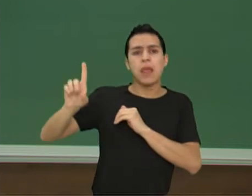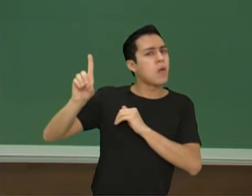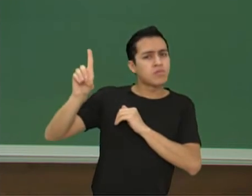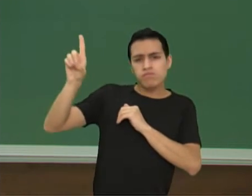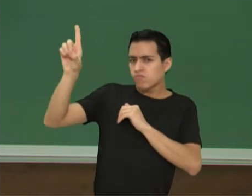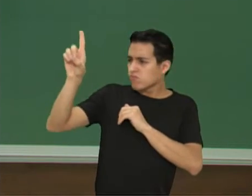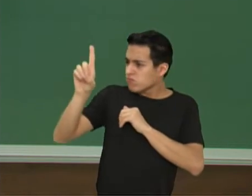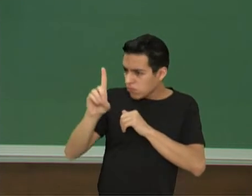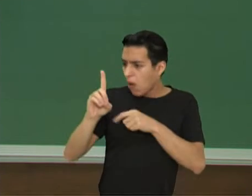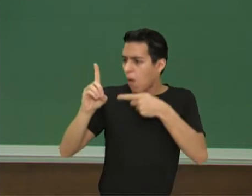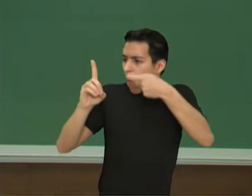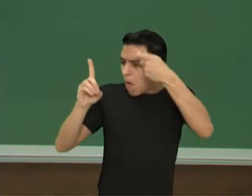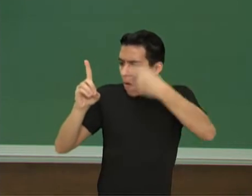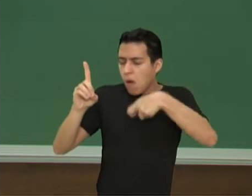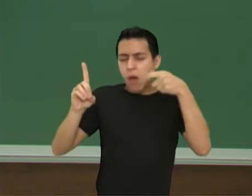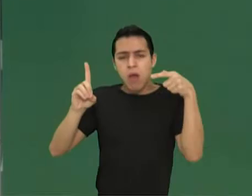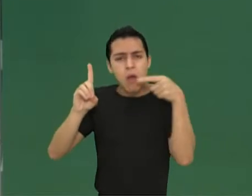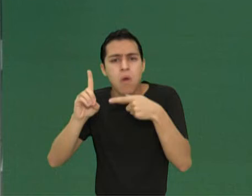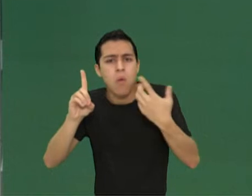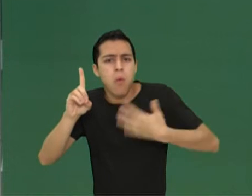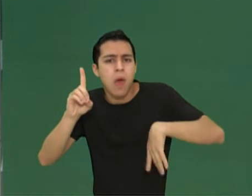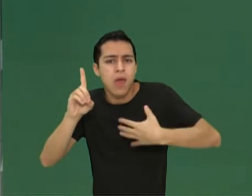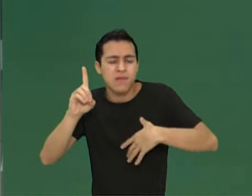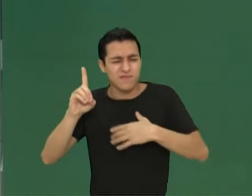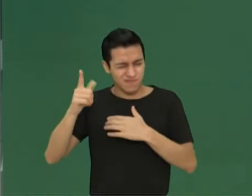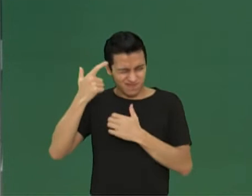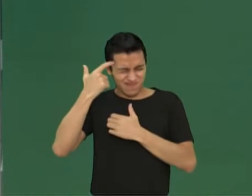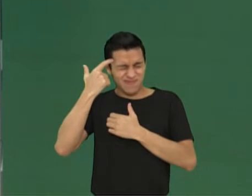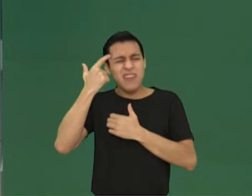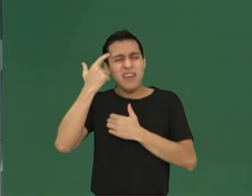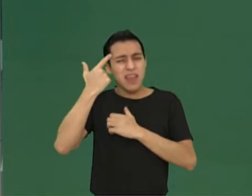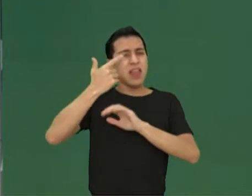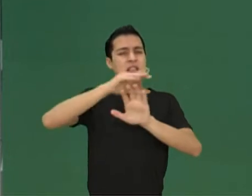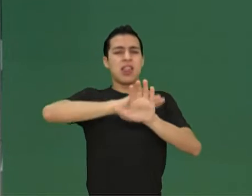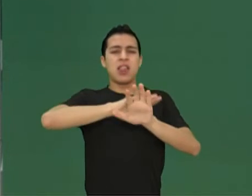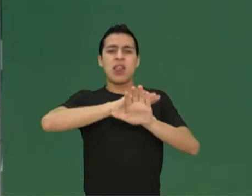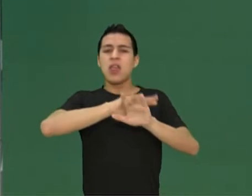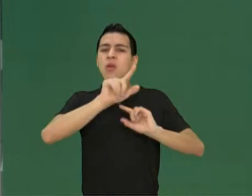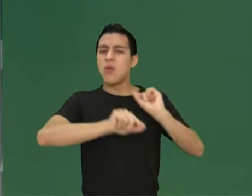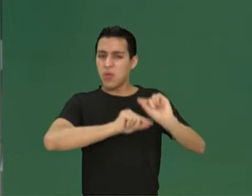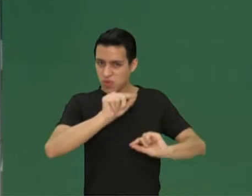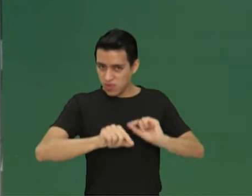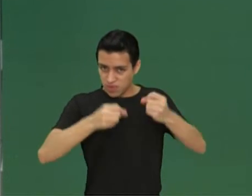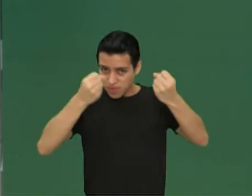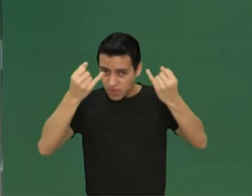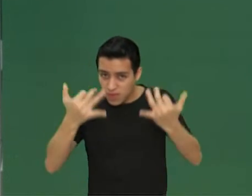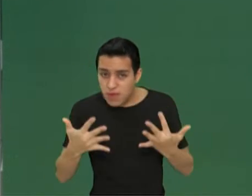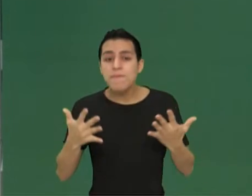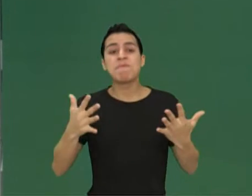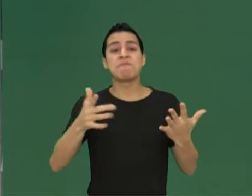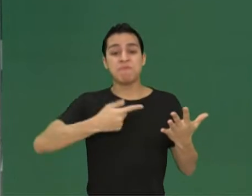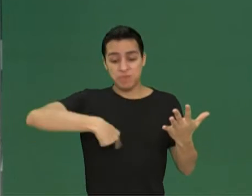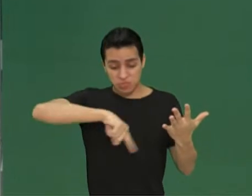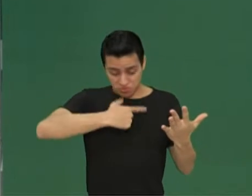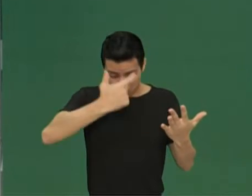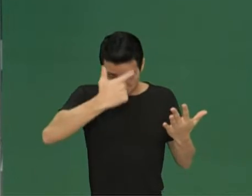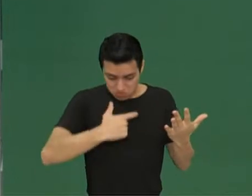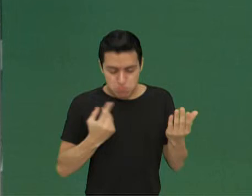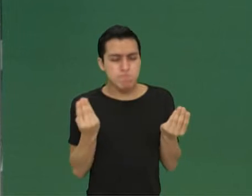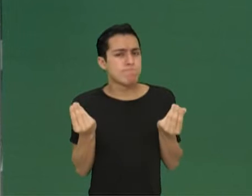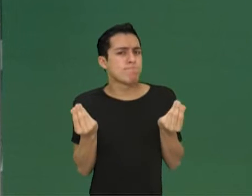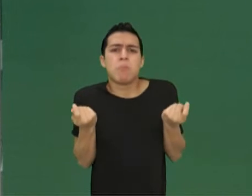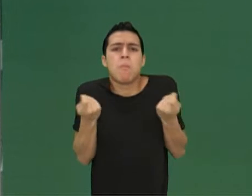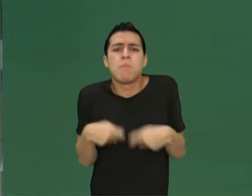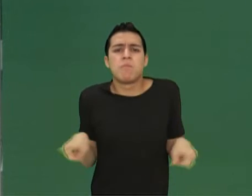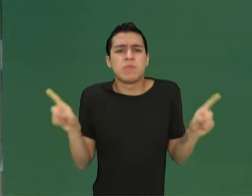o ser necessário. Tá? A lógica que está presente nesse argumento é a seguinte: nós somos seres que não